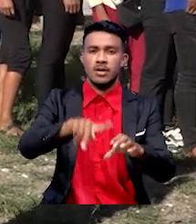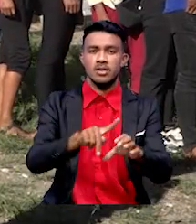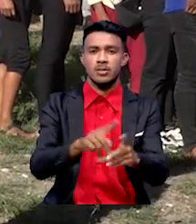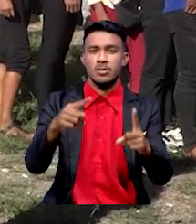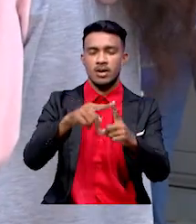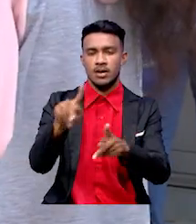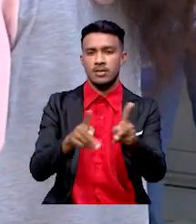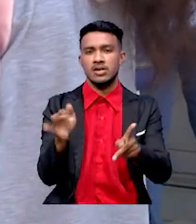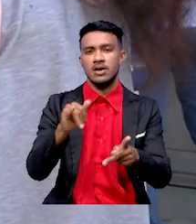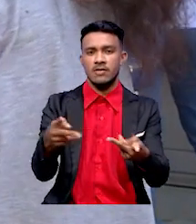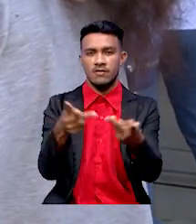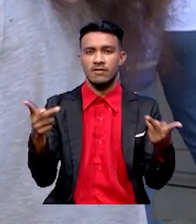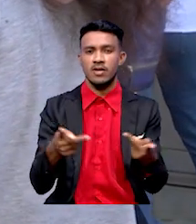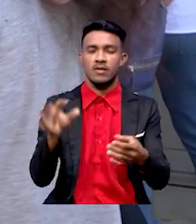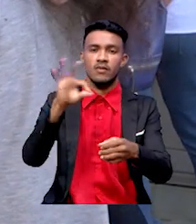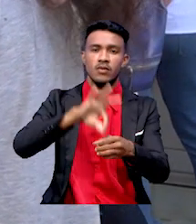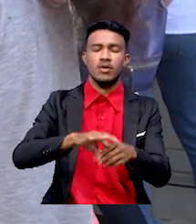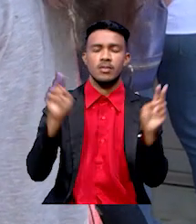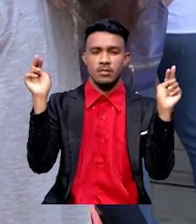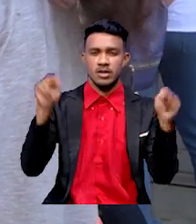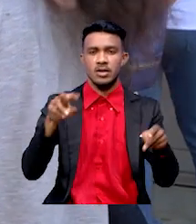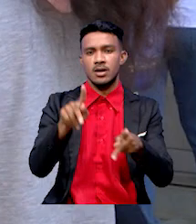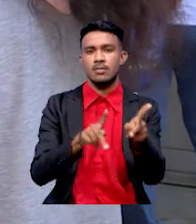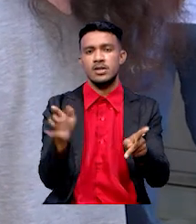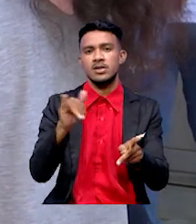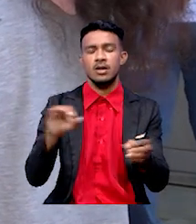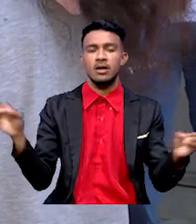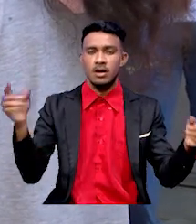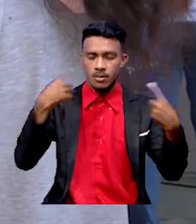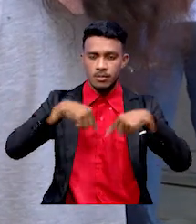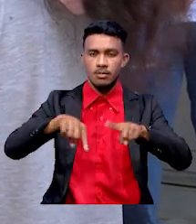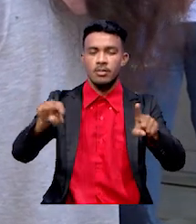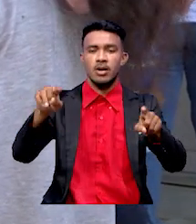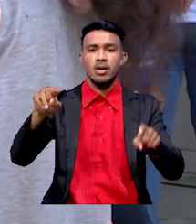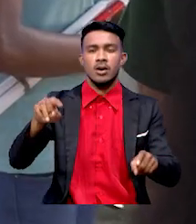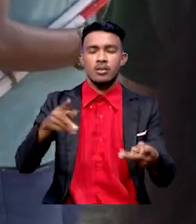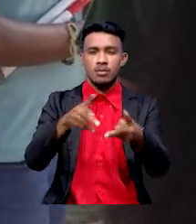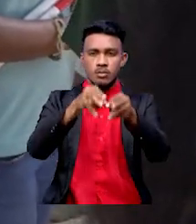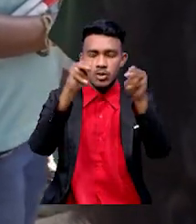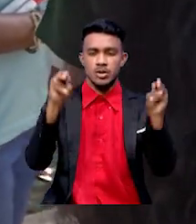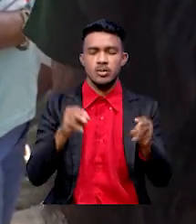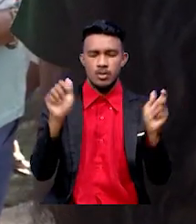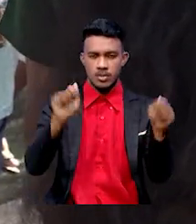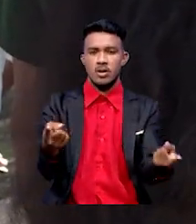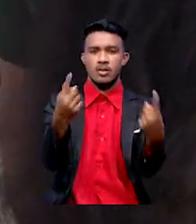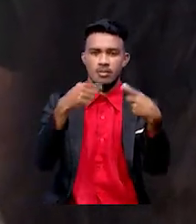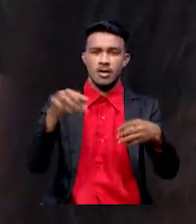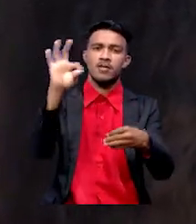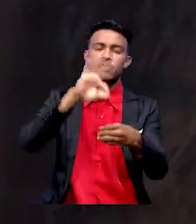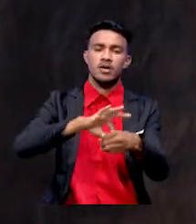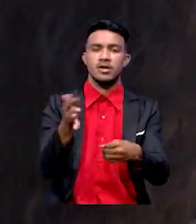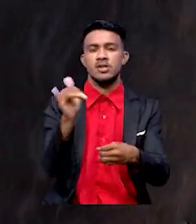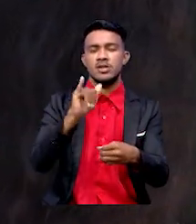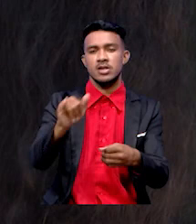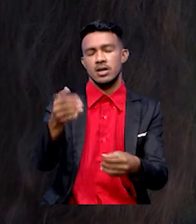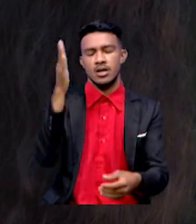Centro de votação não é bem, mas precisa a Itatubele EMA ser bem lá para o município, para a Bele mais a tu vota. Será com certeza, será tem